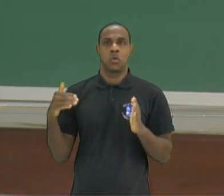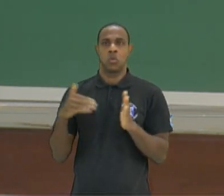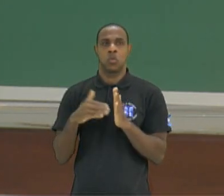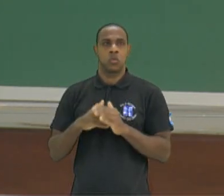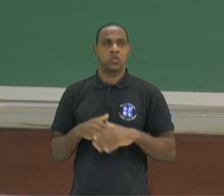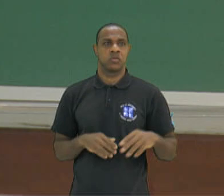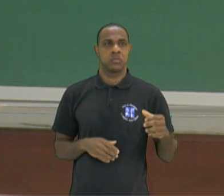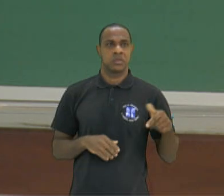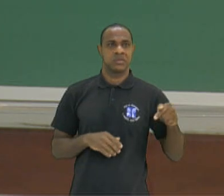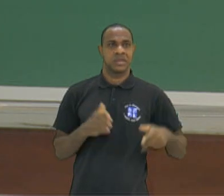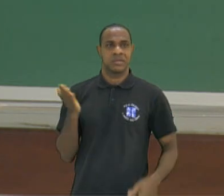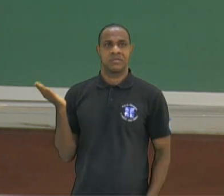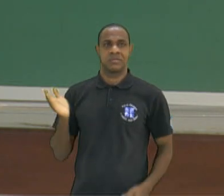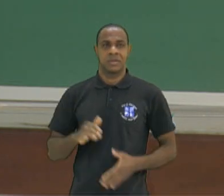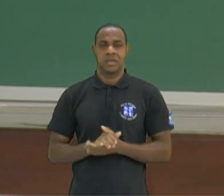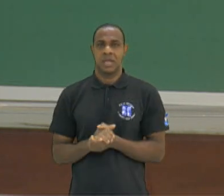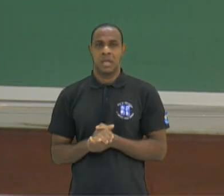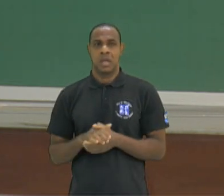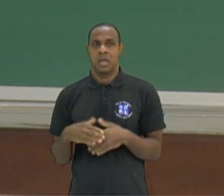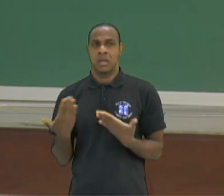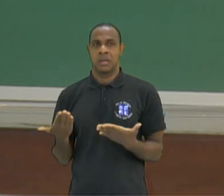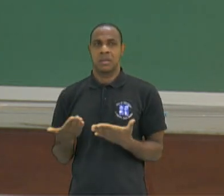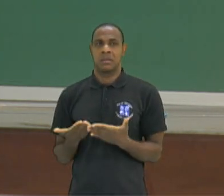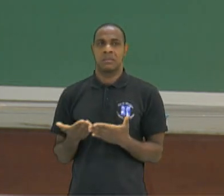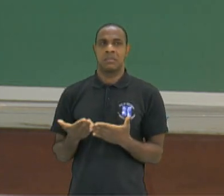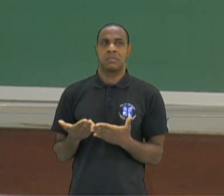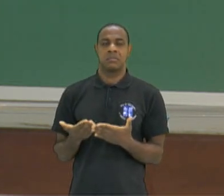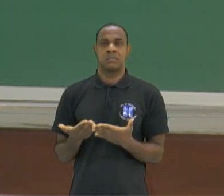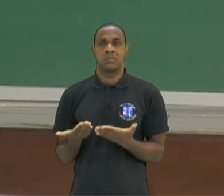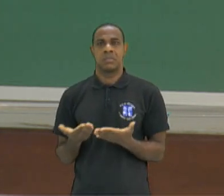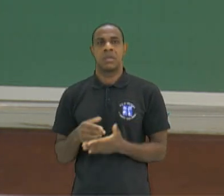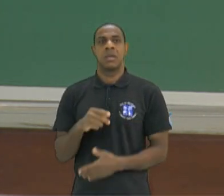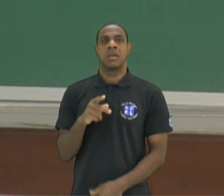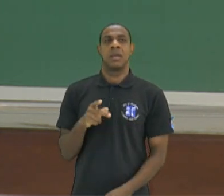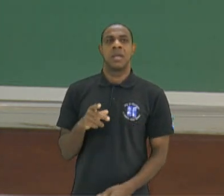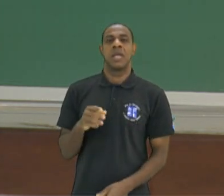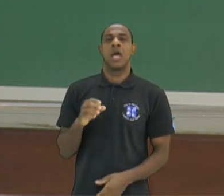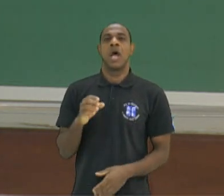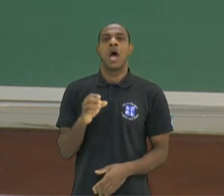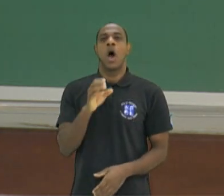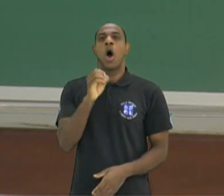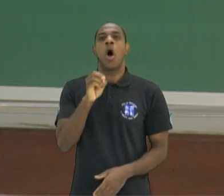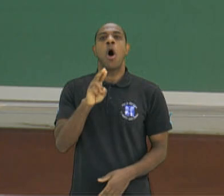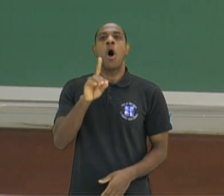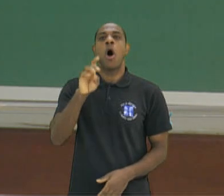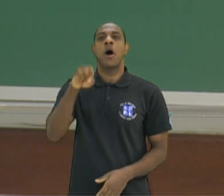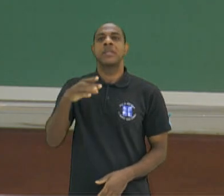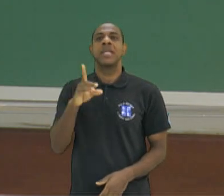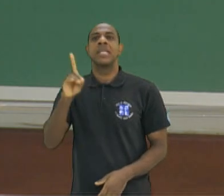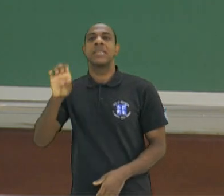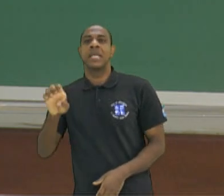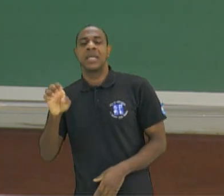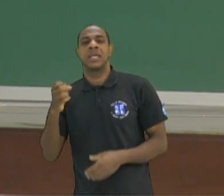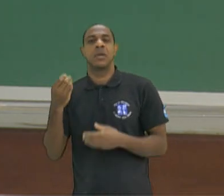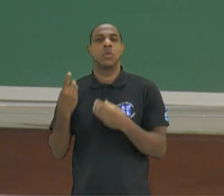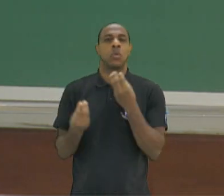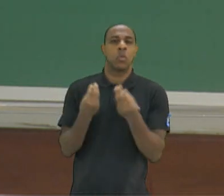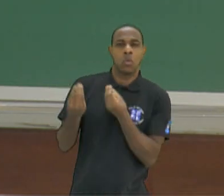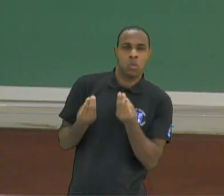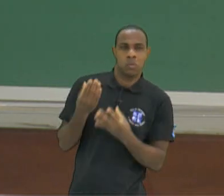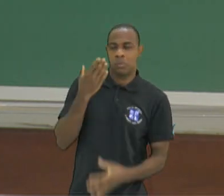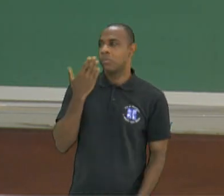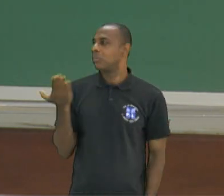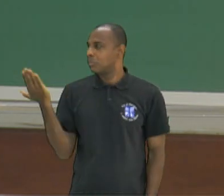or in order to, entretanto ou em ordem de. Vejam que aqui são alguns, nós temos